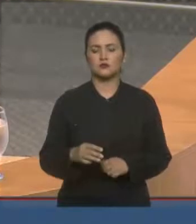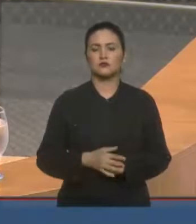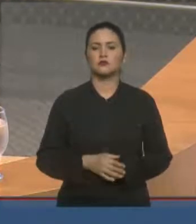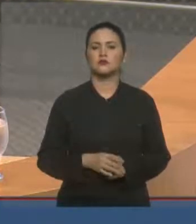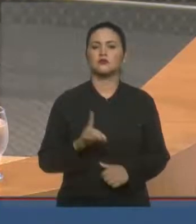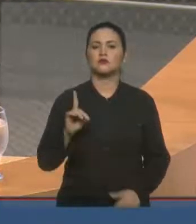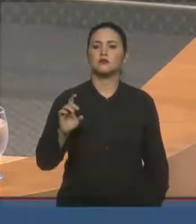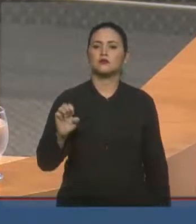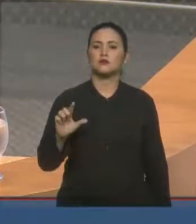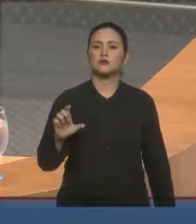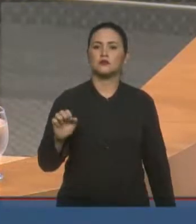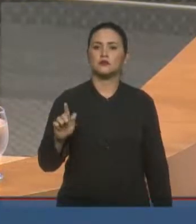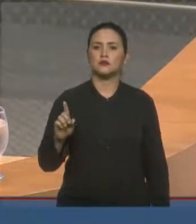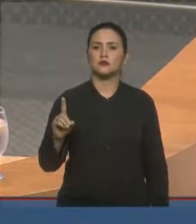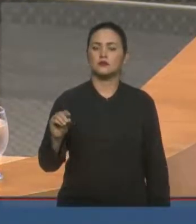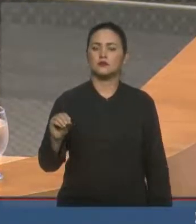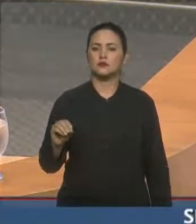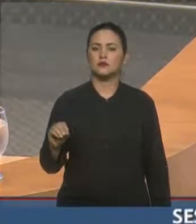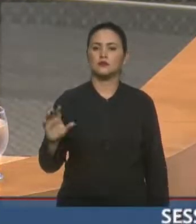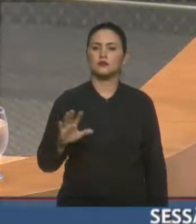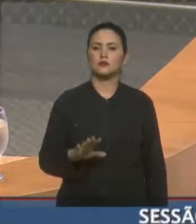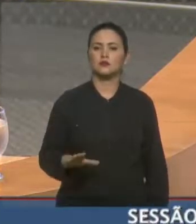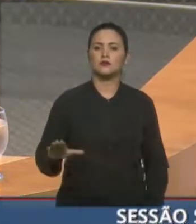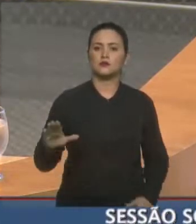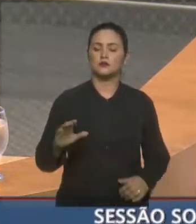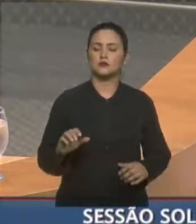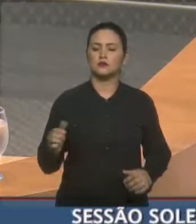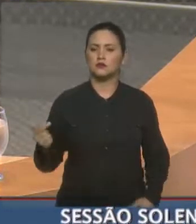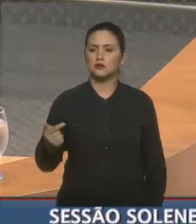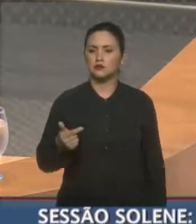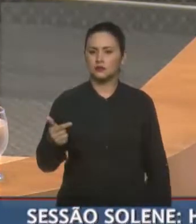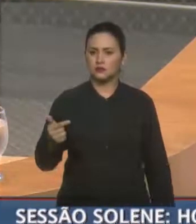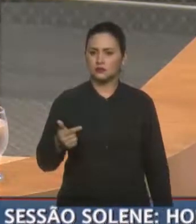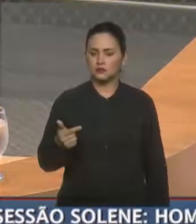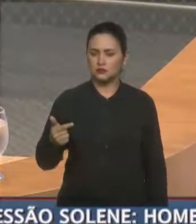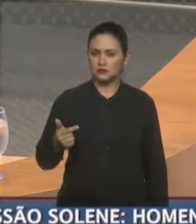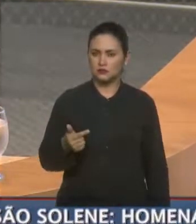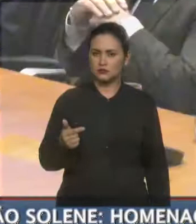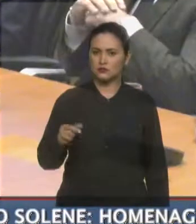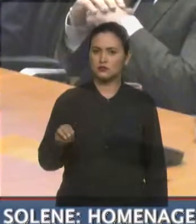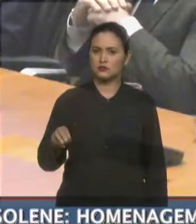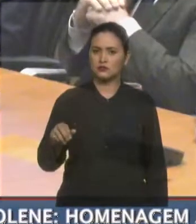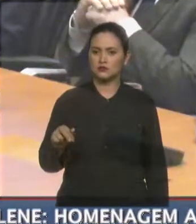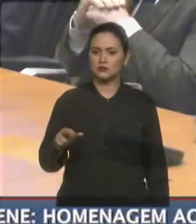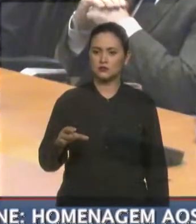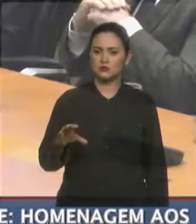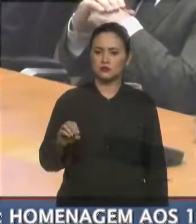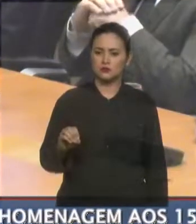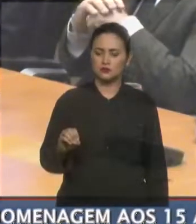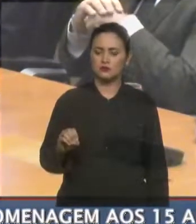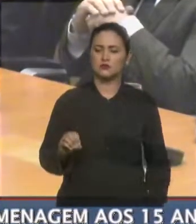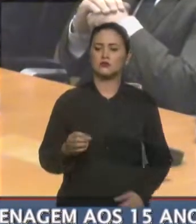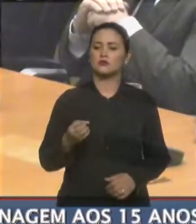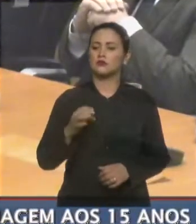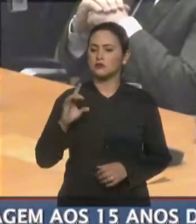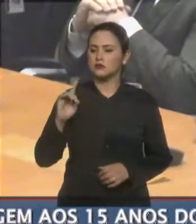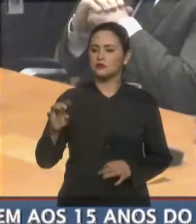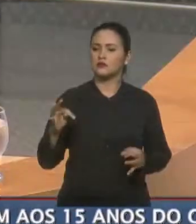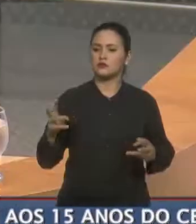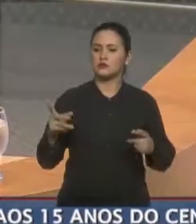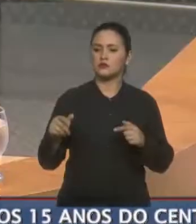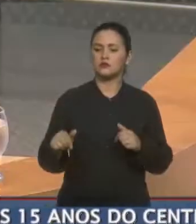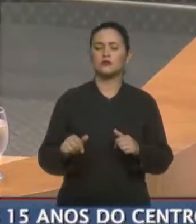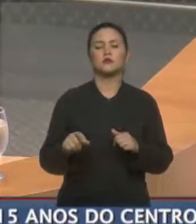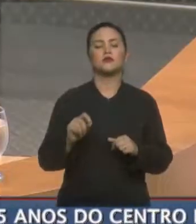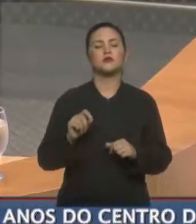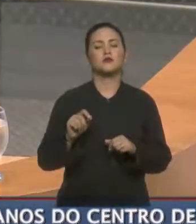doutor Márcio Araújo, em nome do qual cumprimento todos os delegados, escrivães, investigadores que já desempenharam atividades